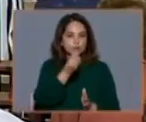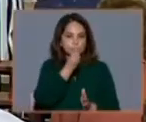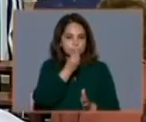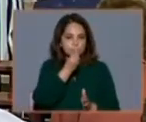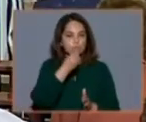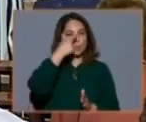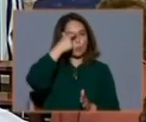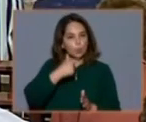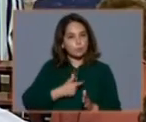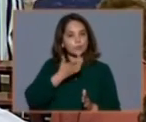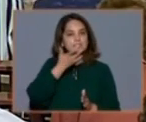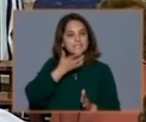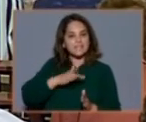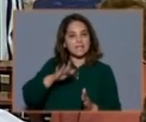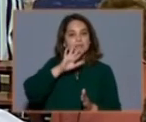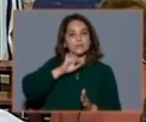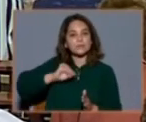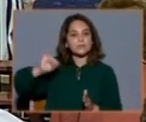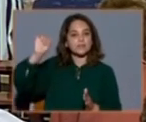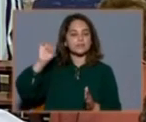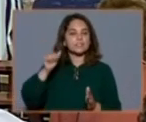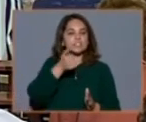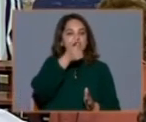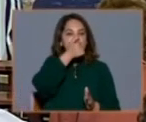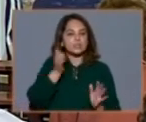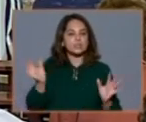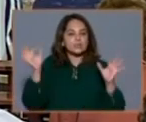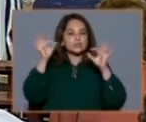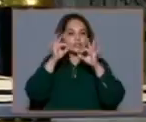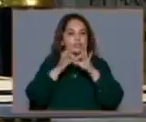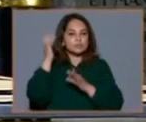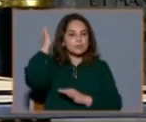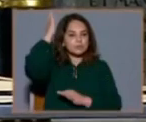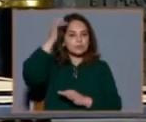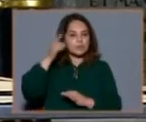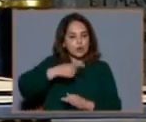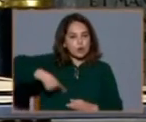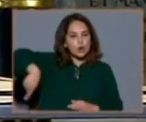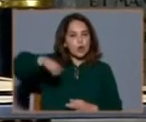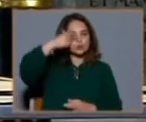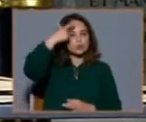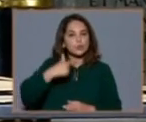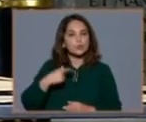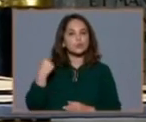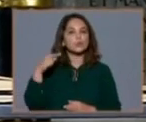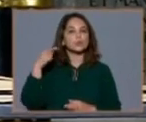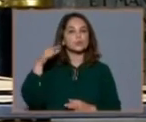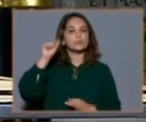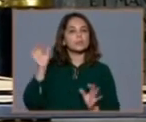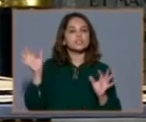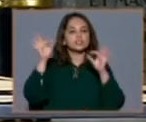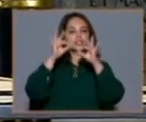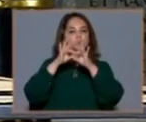Filho, cheios do seu Espírito Santo, sejamos em Cristo um só corpo e um só Espírito.